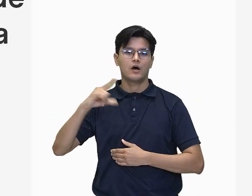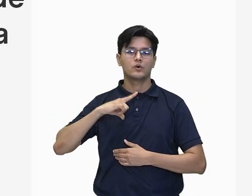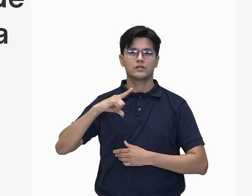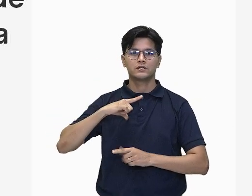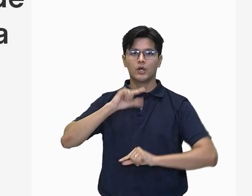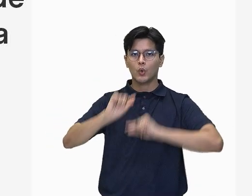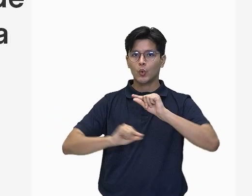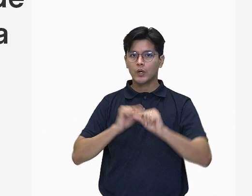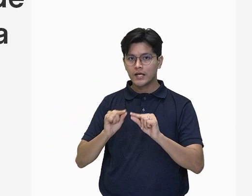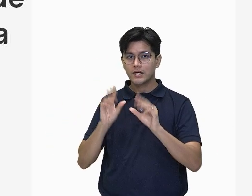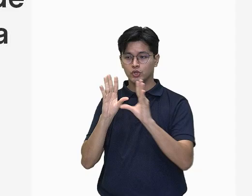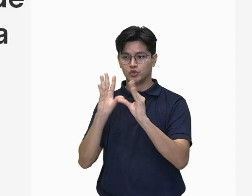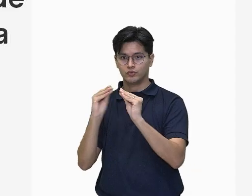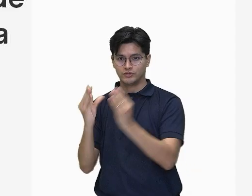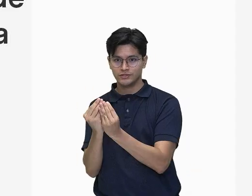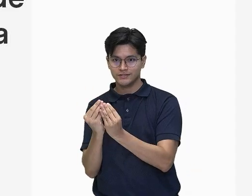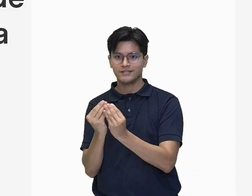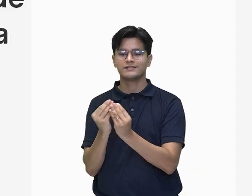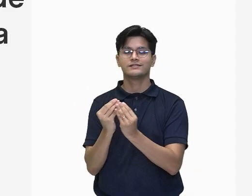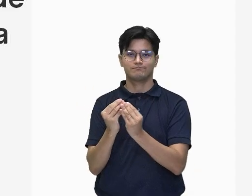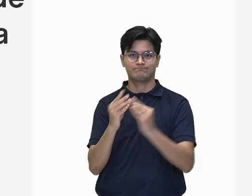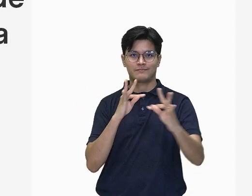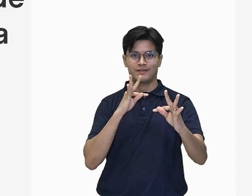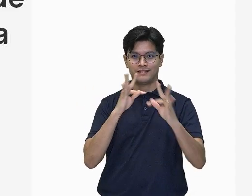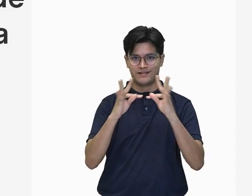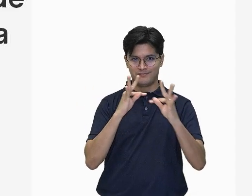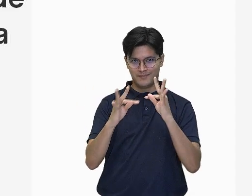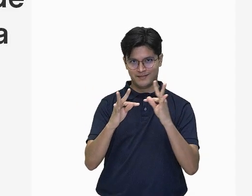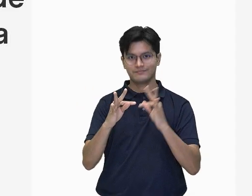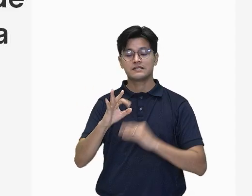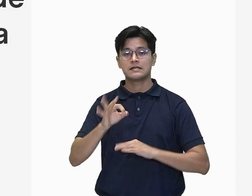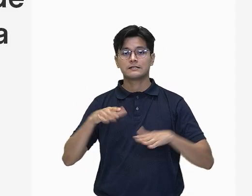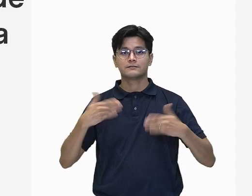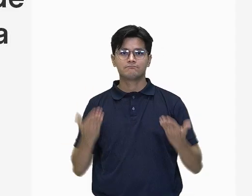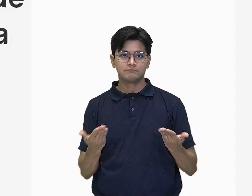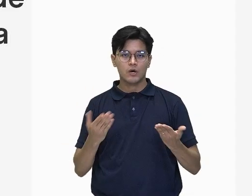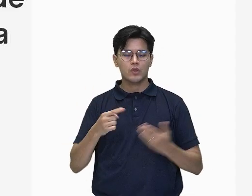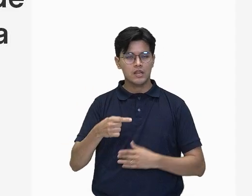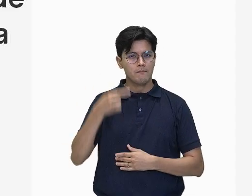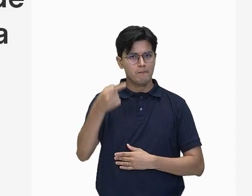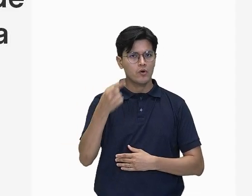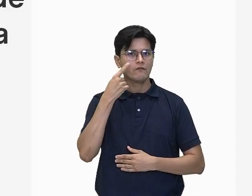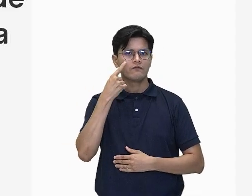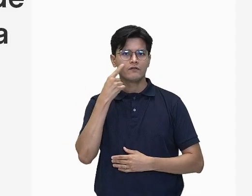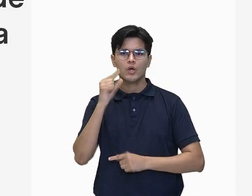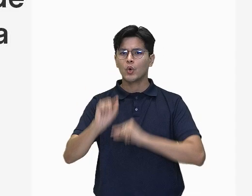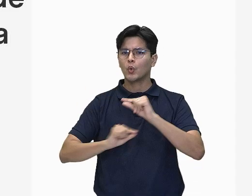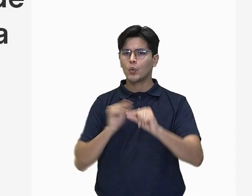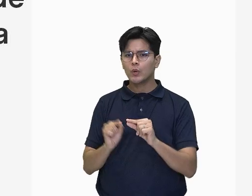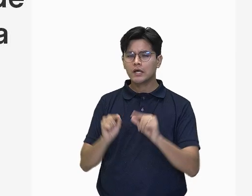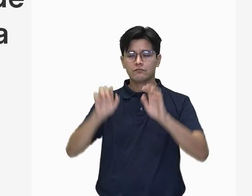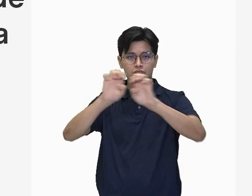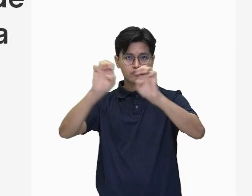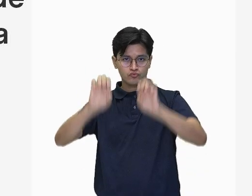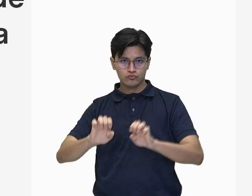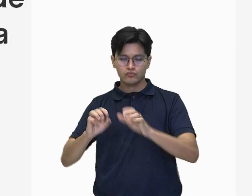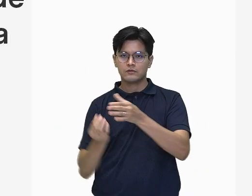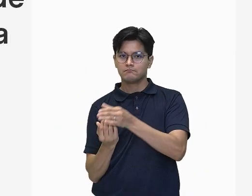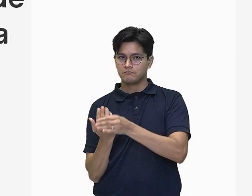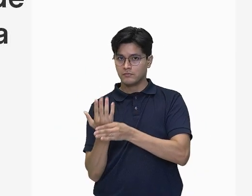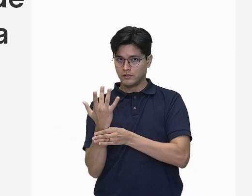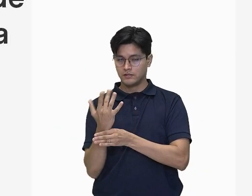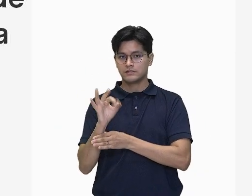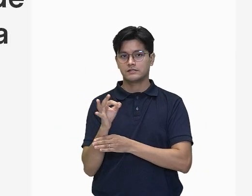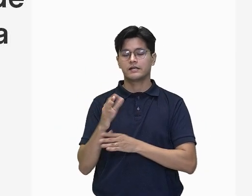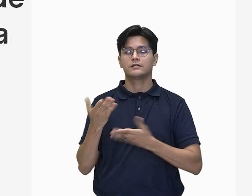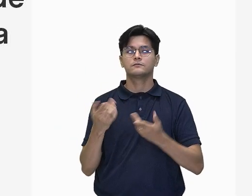propriedades terapêuticas. Né? Daqui a pouco a gente vai observar ali algumas partes da planta. E quando a gente fala do fitoterápico, é o produto que